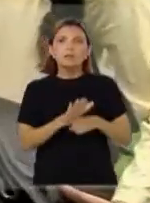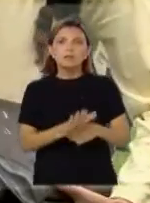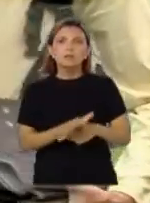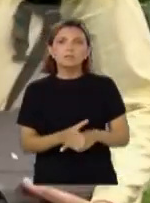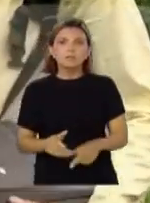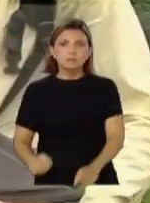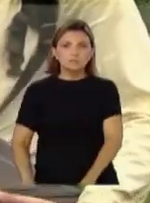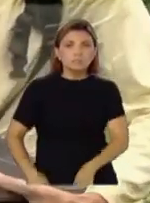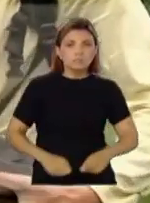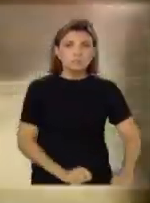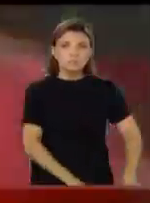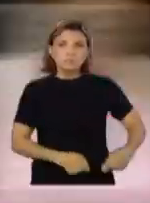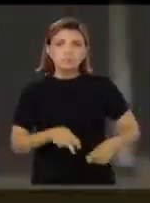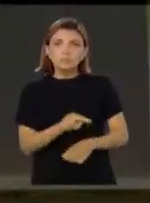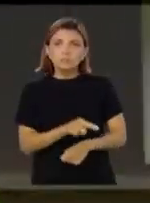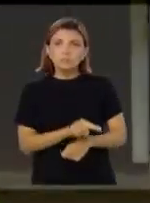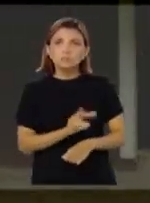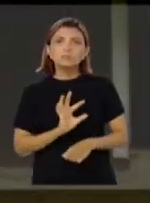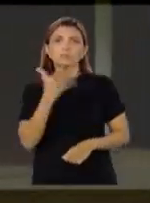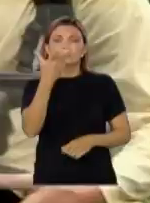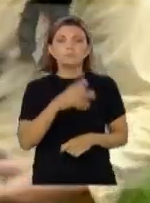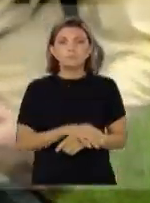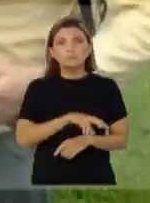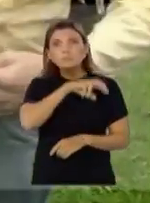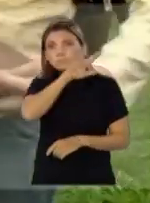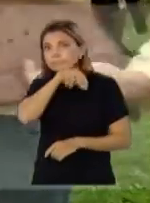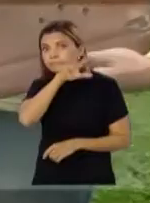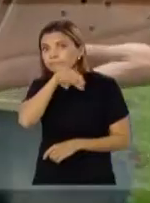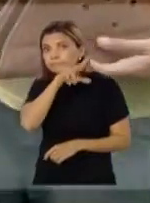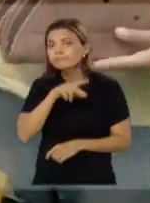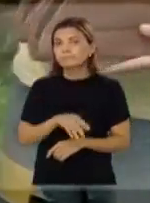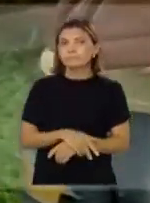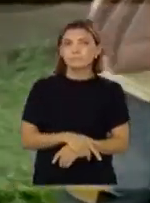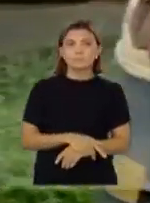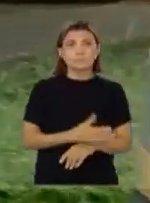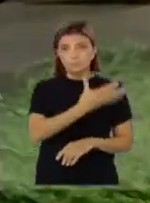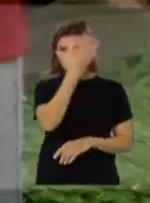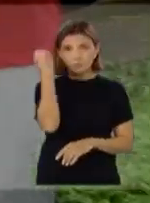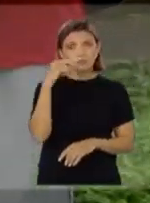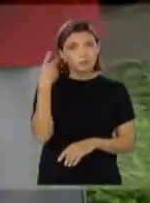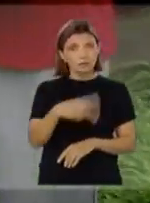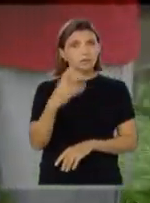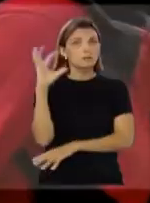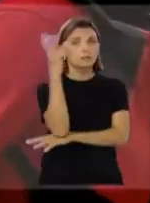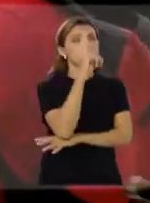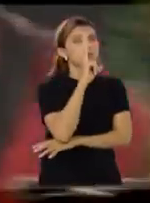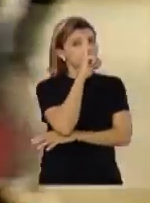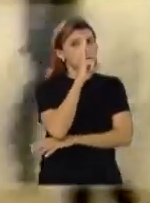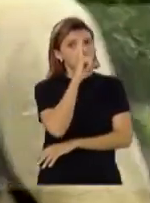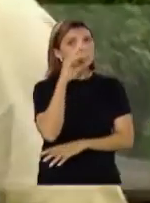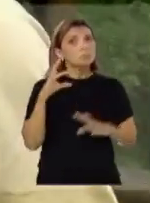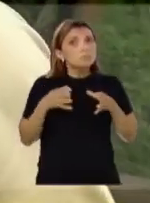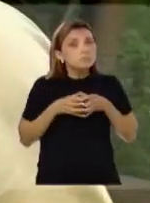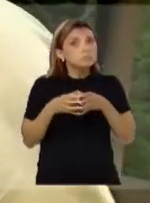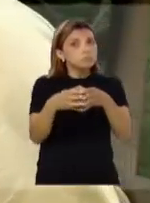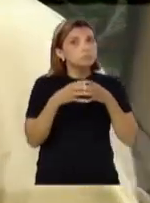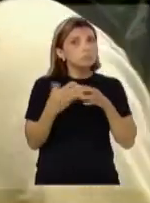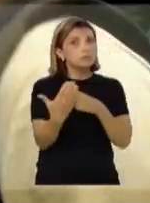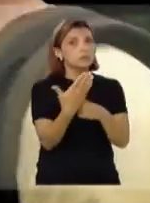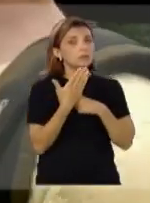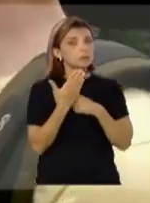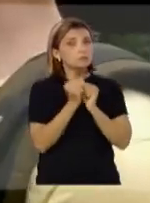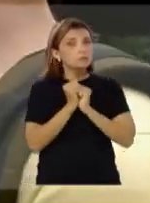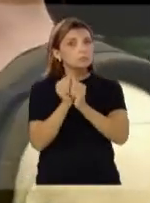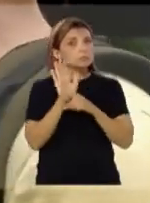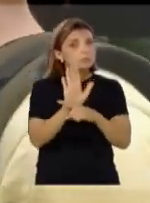trouxe um acessório para vocês ficarem na moda que que é isso paneiras nossa para proteger das cobras pessoal não se esqueçam na é um local